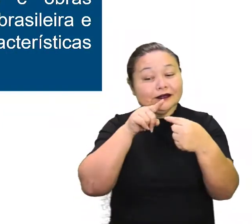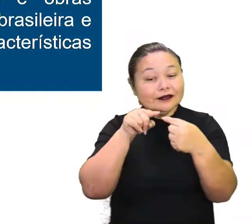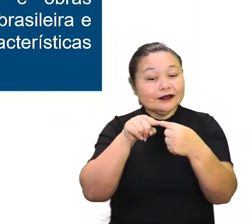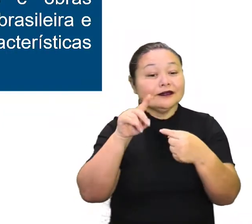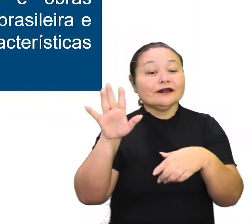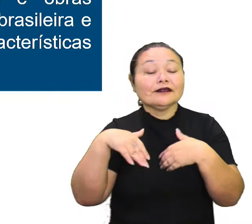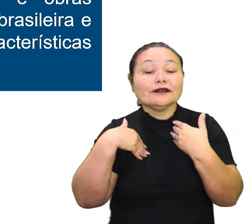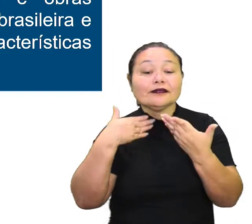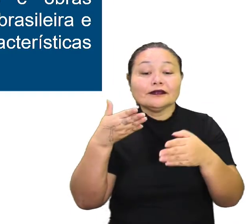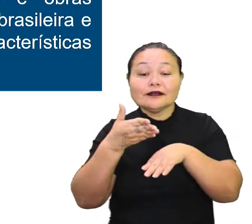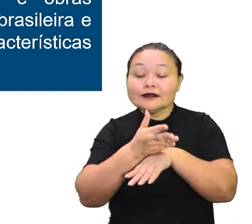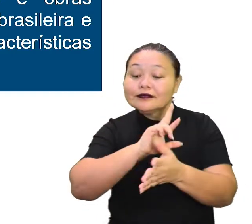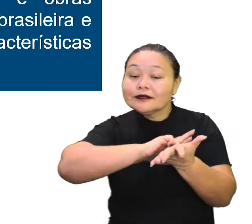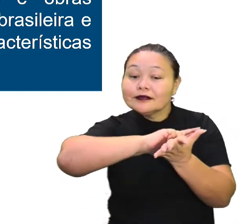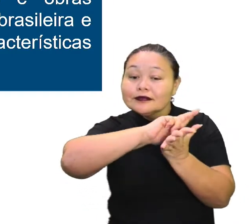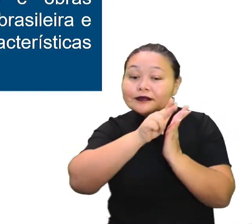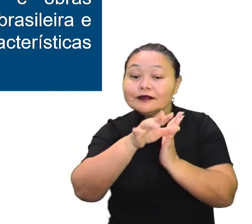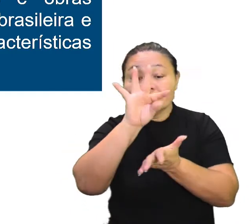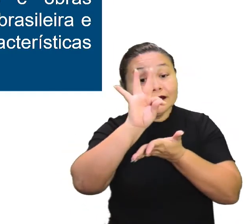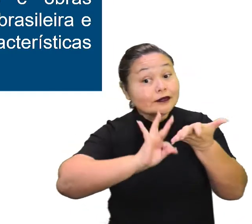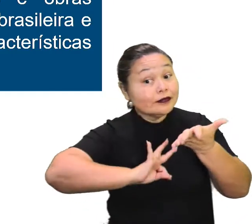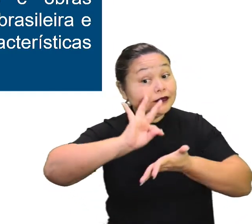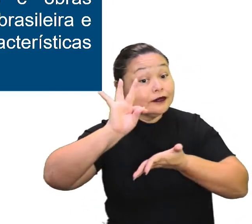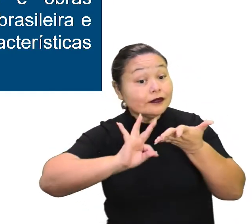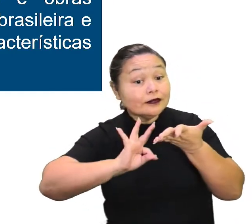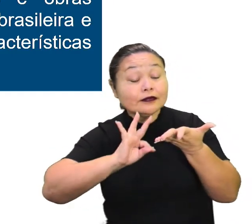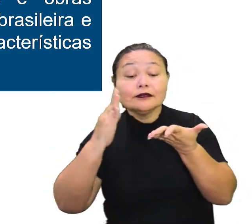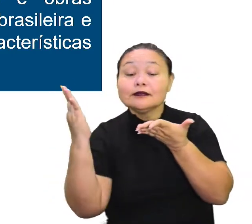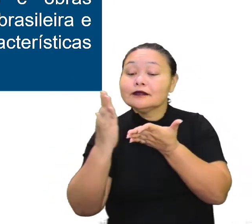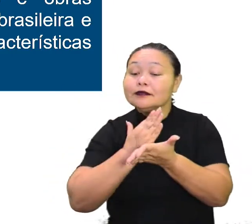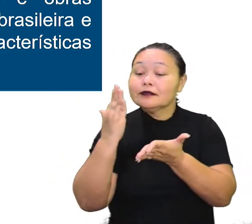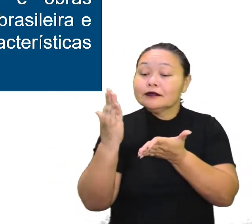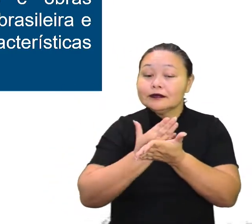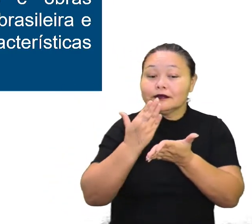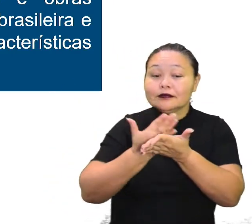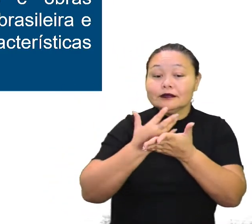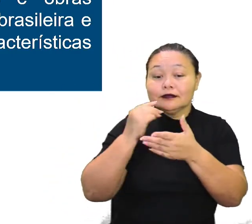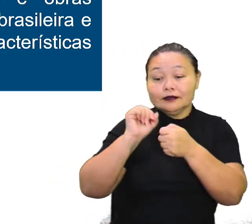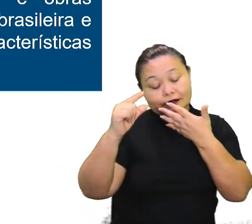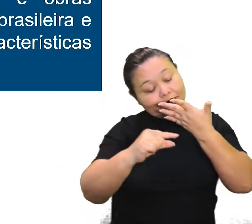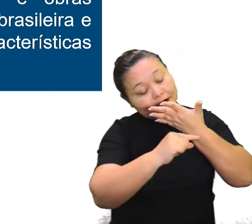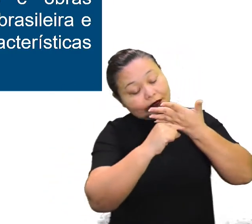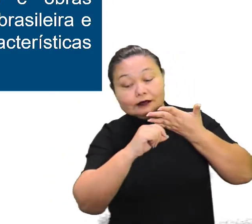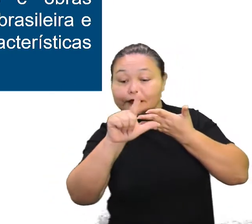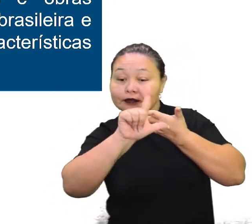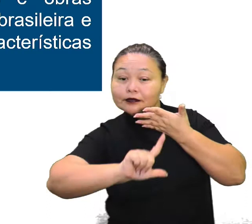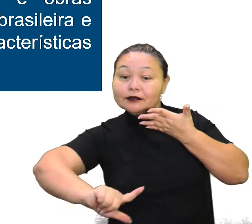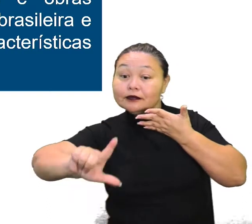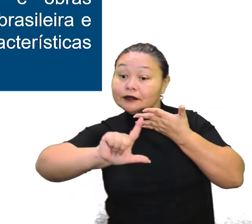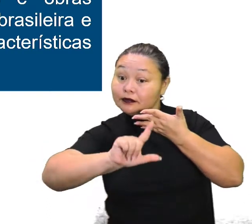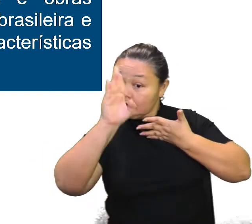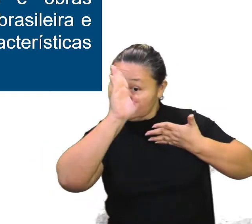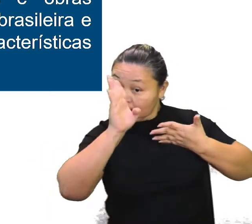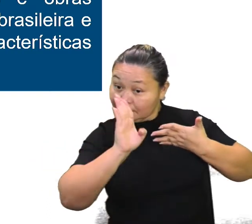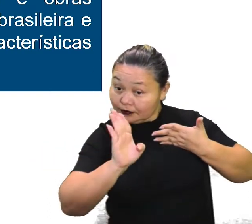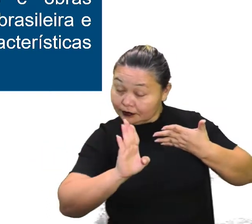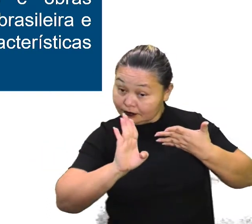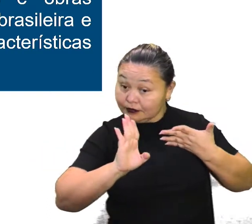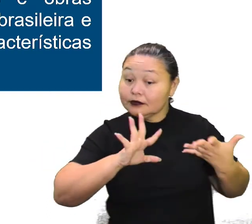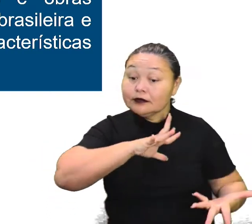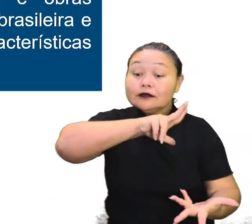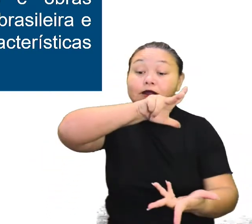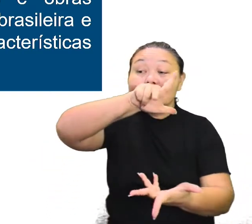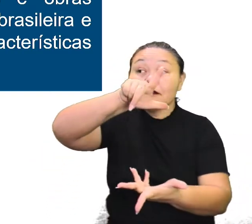da aula. Acessar a diversidade de texto e obras produzidas por autores da literatura brasileira e